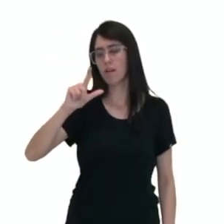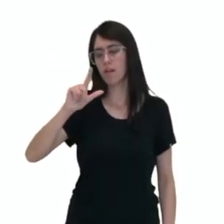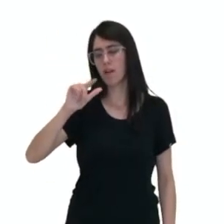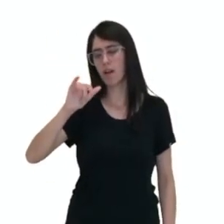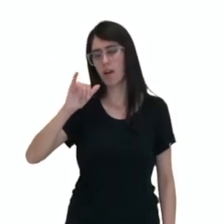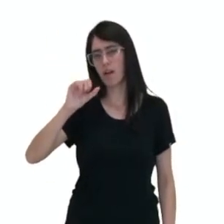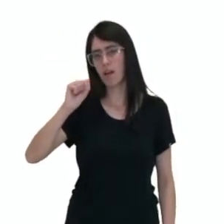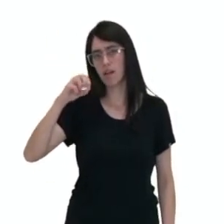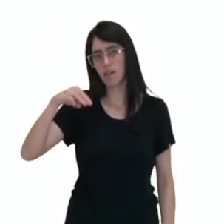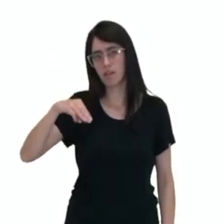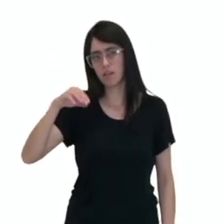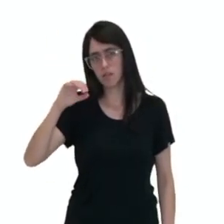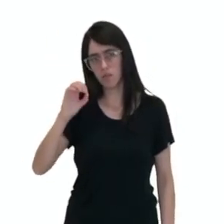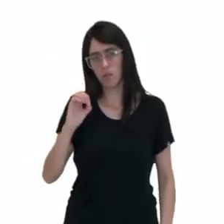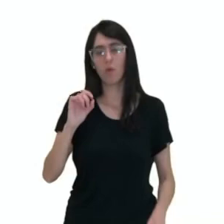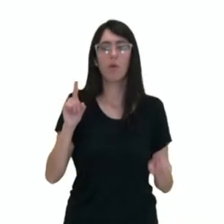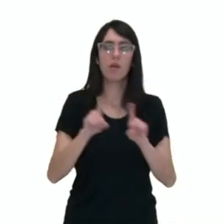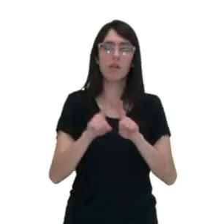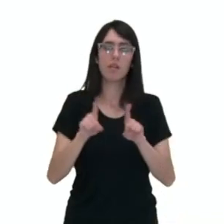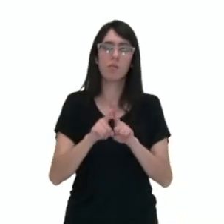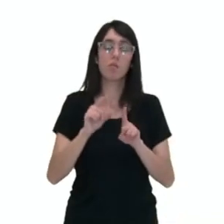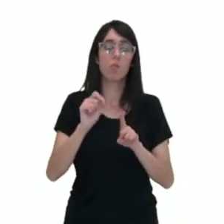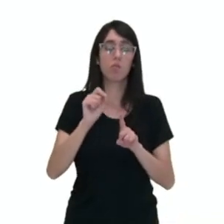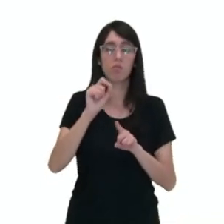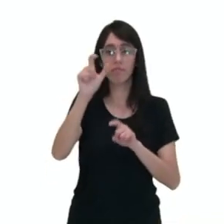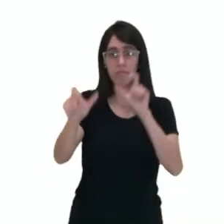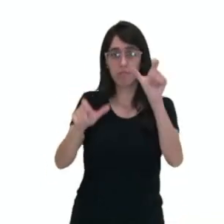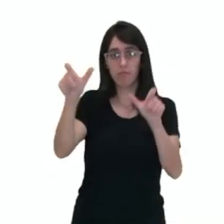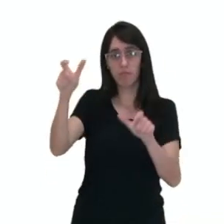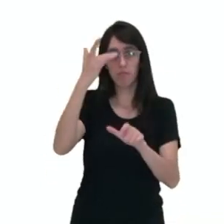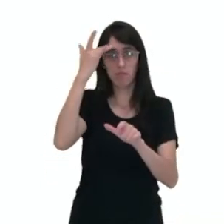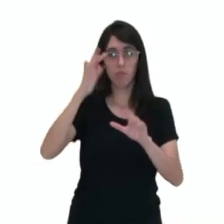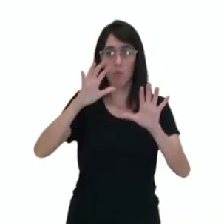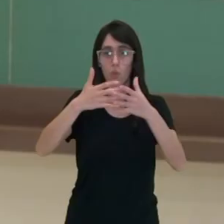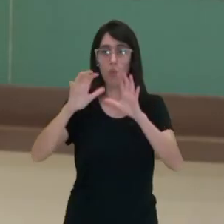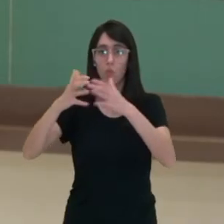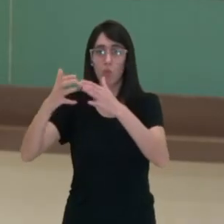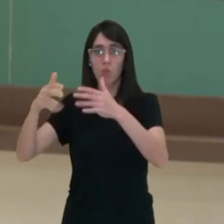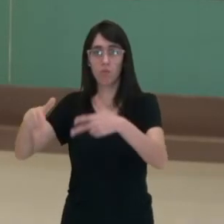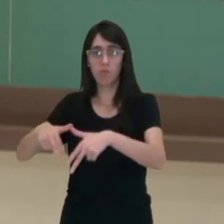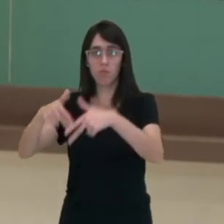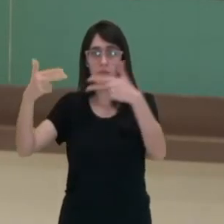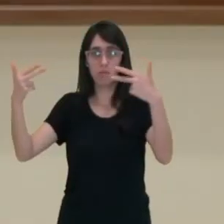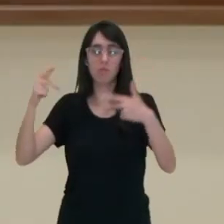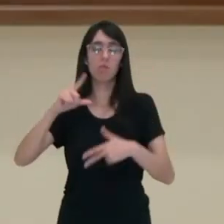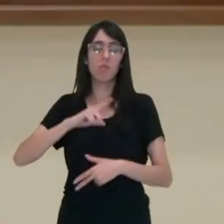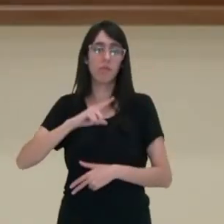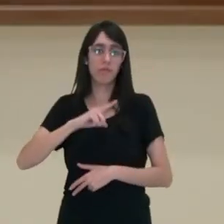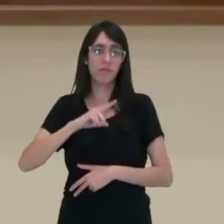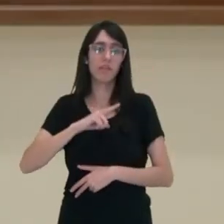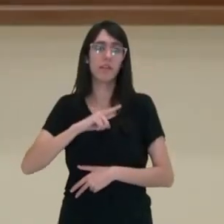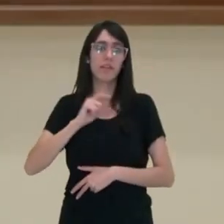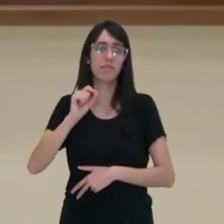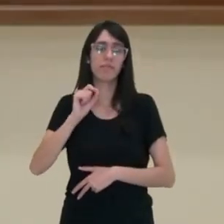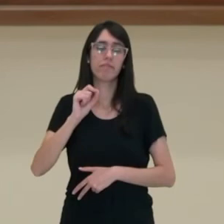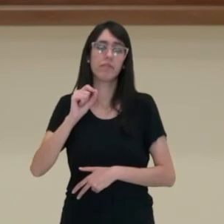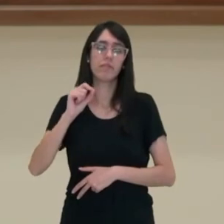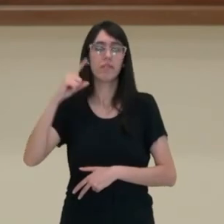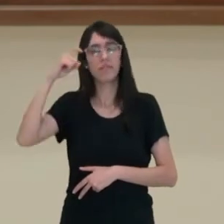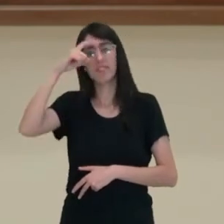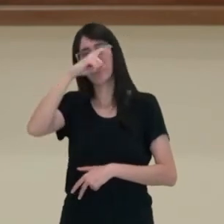se submetem os cidadãos e até grupos étnicos a contextos de subalternidade. Então,